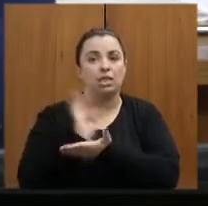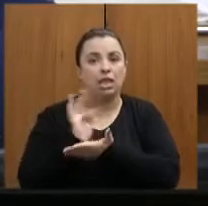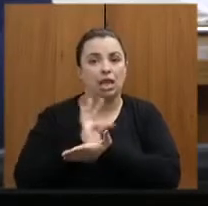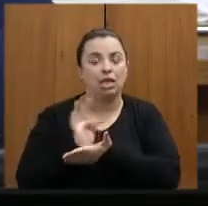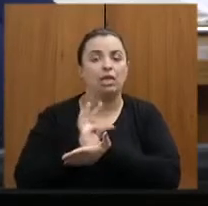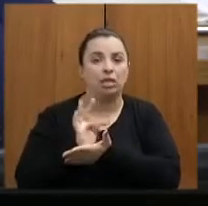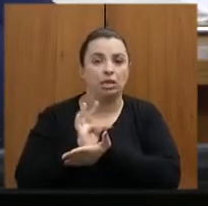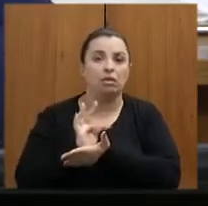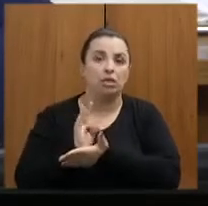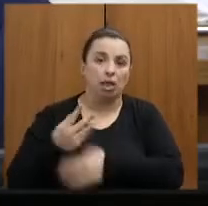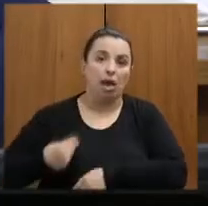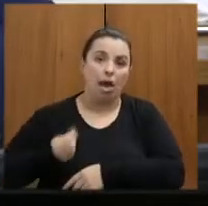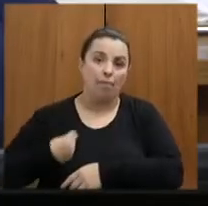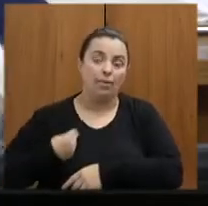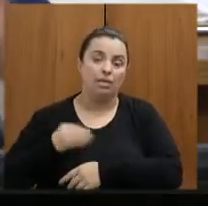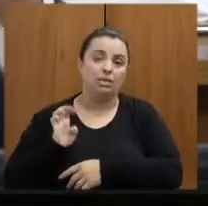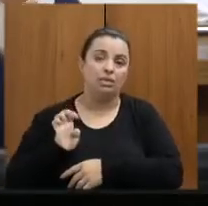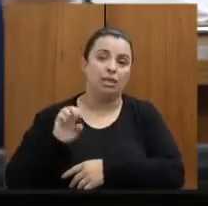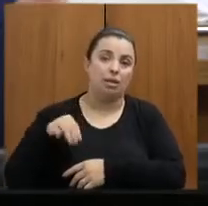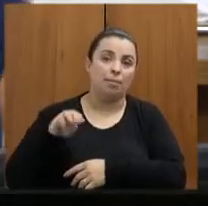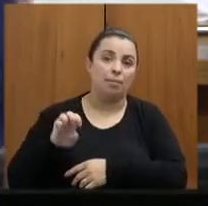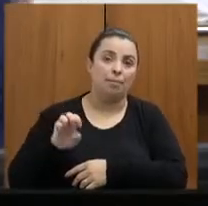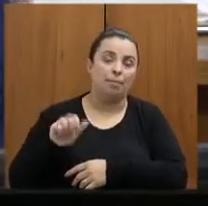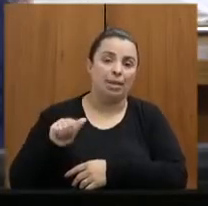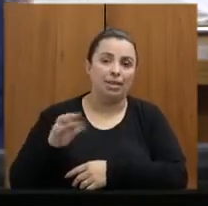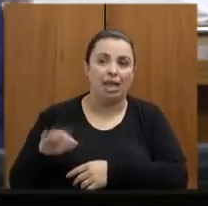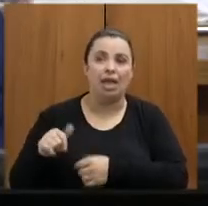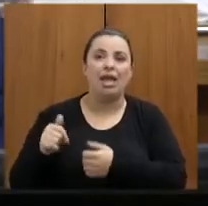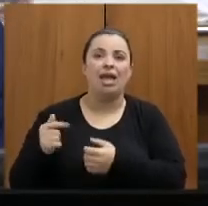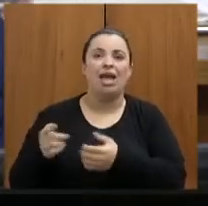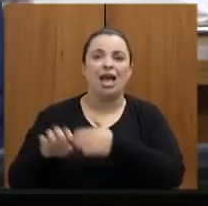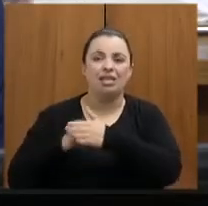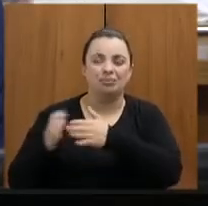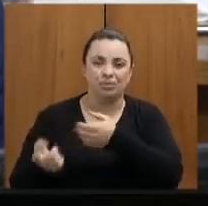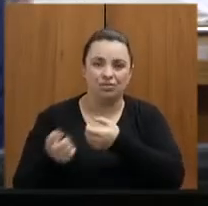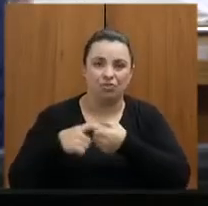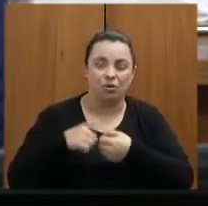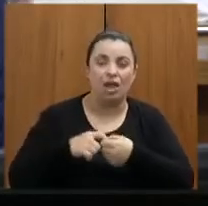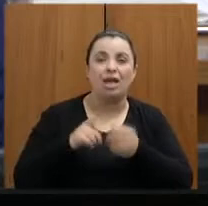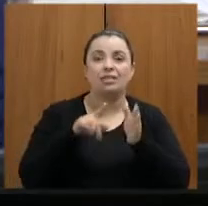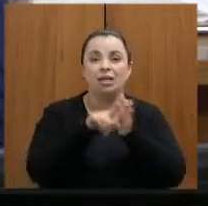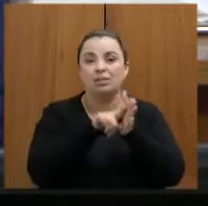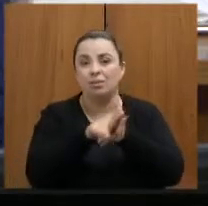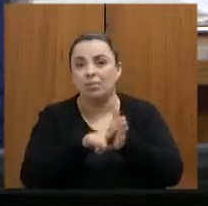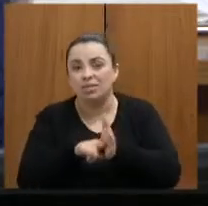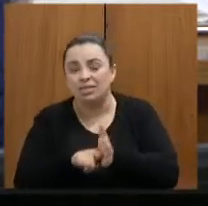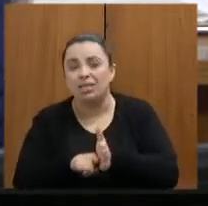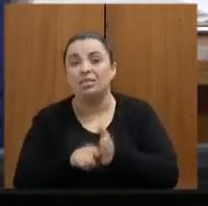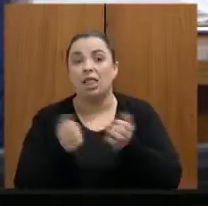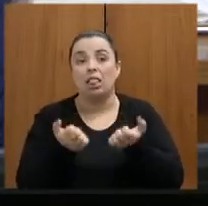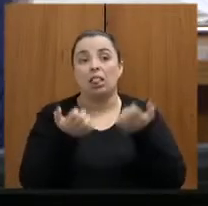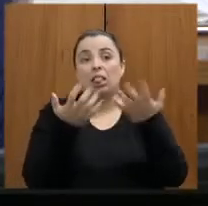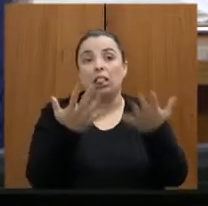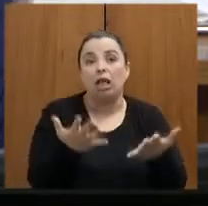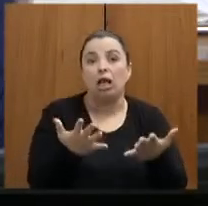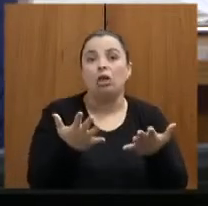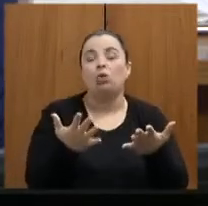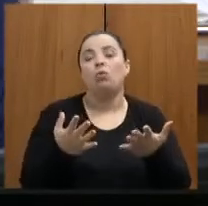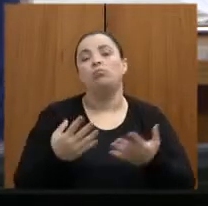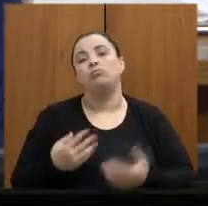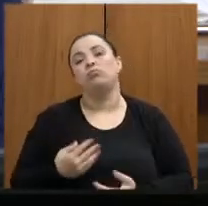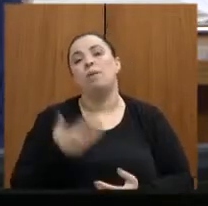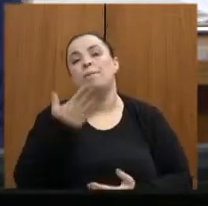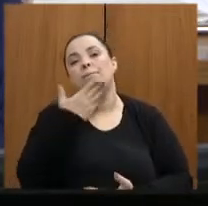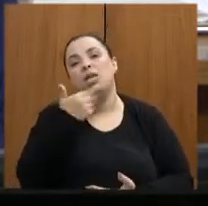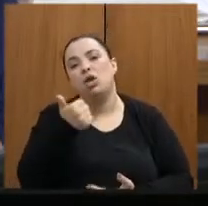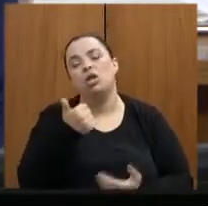presente das vinculadas à pesquisa chegando lá na ponta também para melhorar a qualidade de vida nós temos tentado trazer